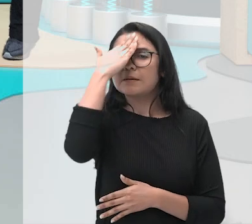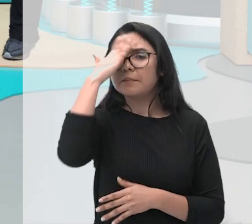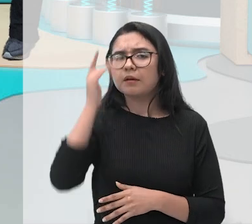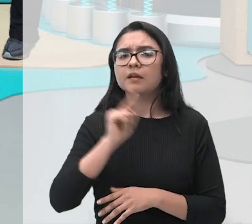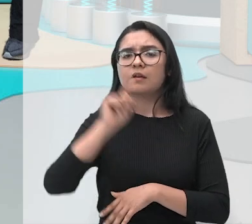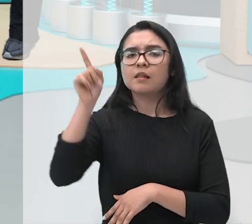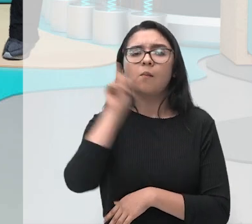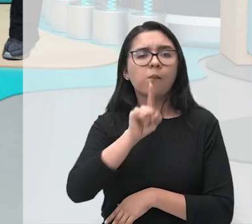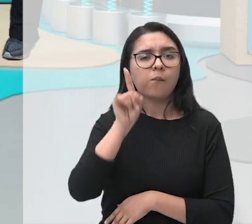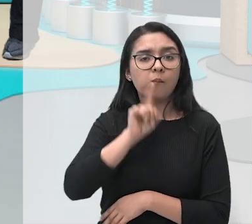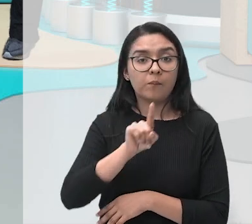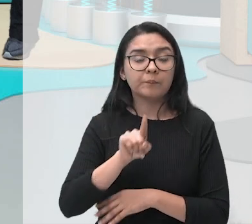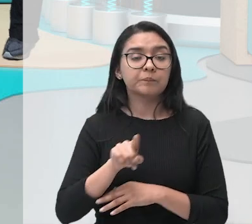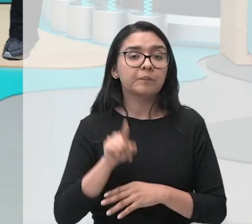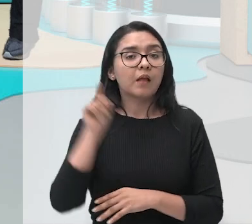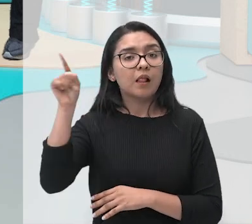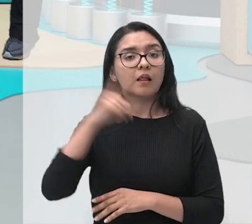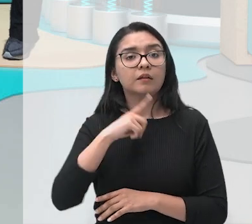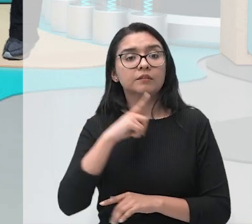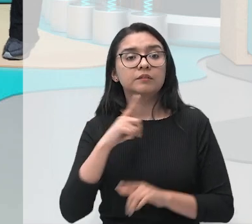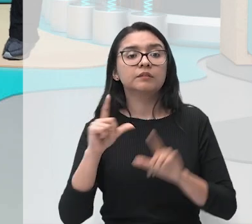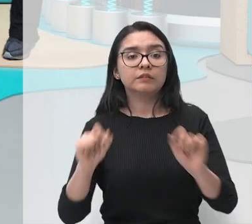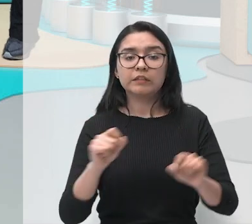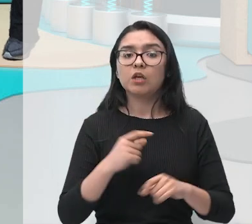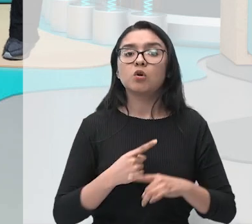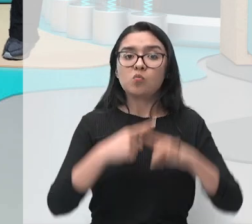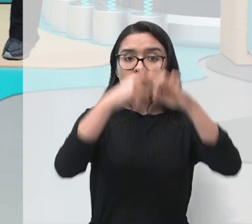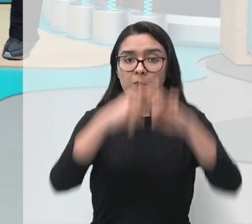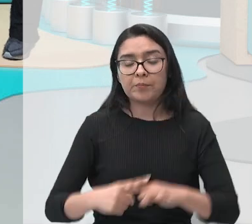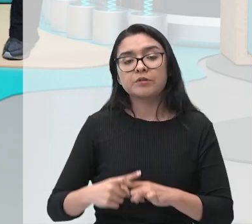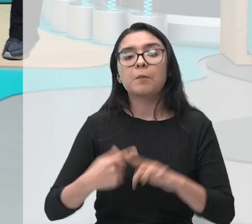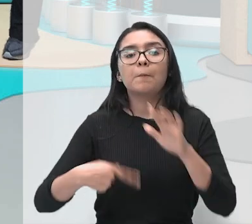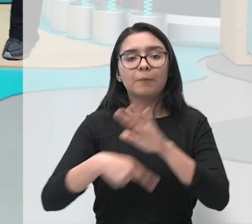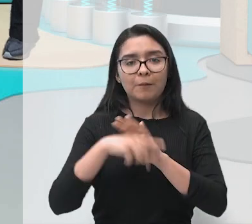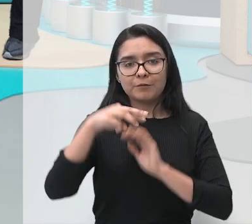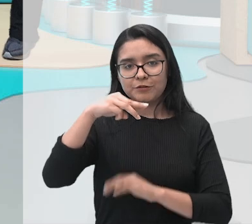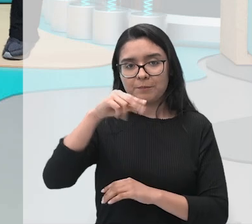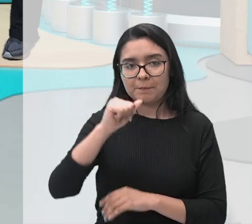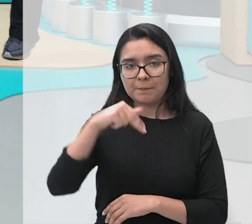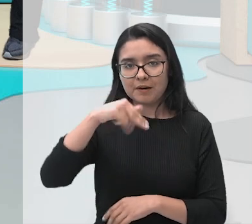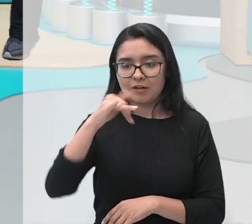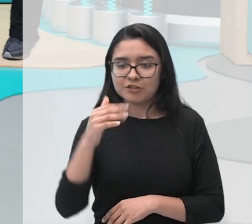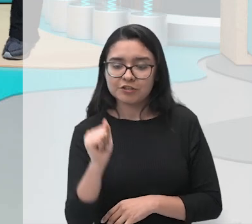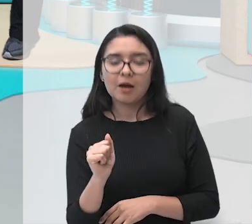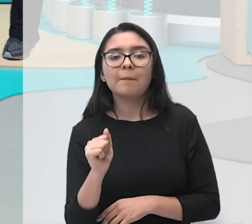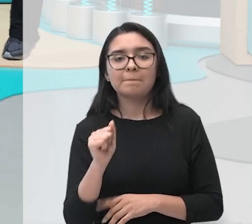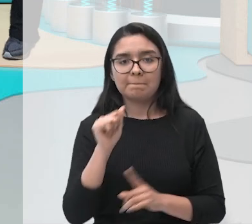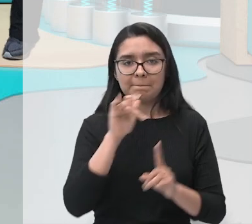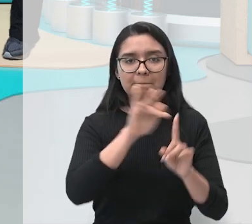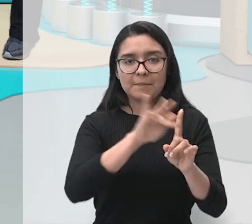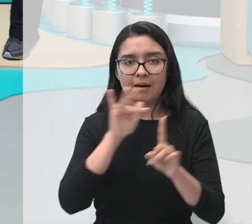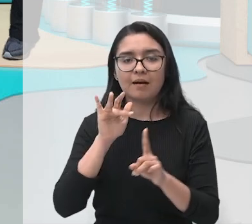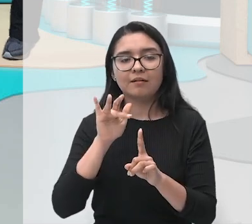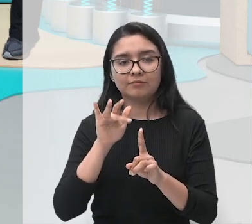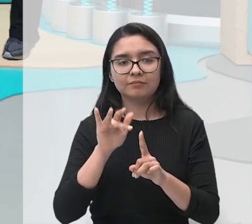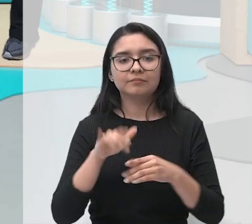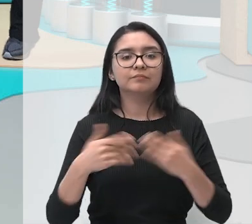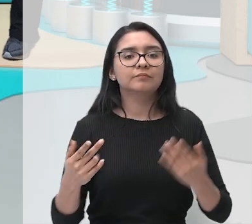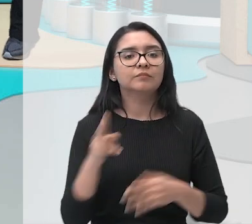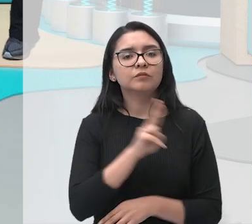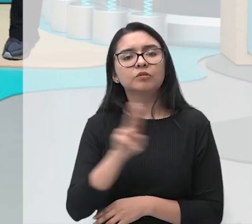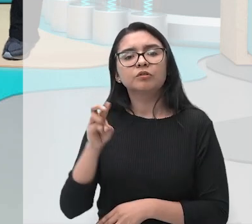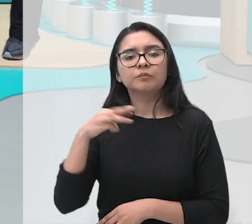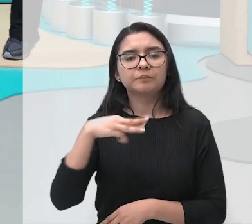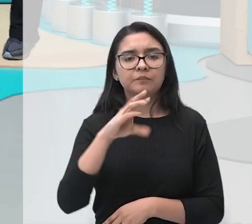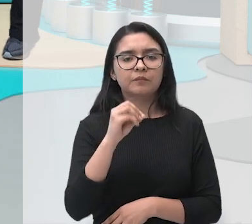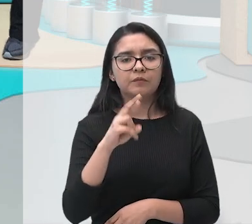nos Estados Unidos eles têm um mega torneio de manja-pega? É isso mesmo, o World Chase Tag,